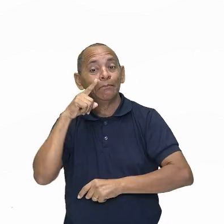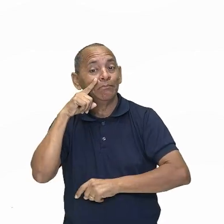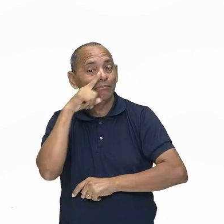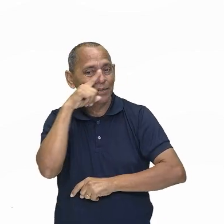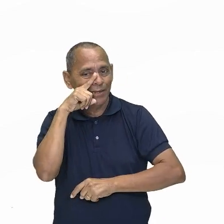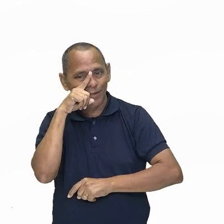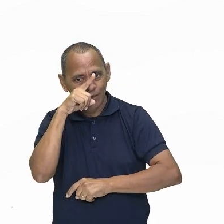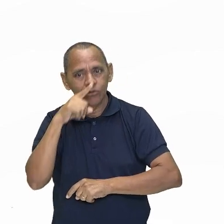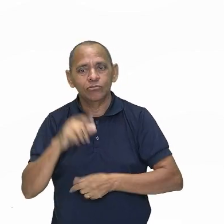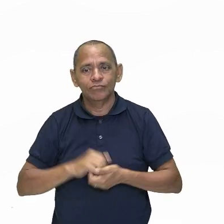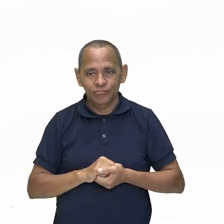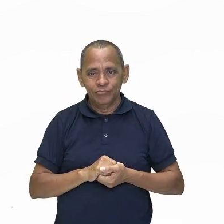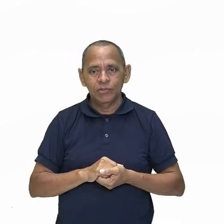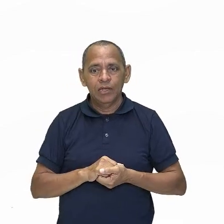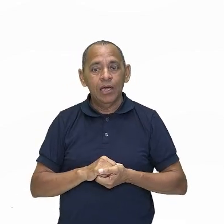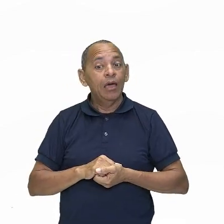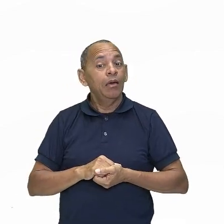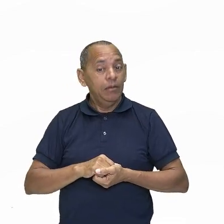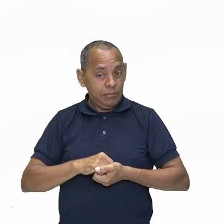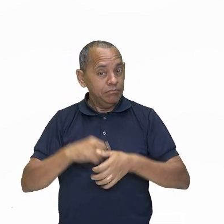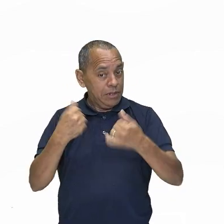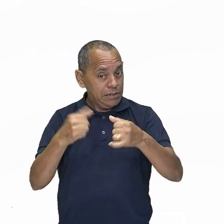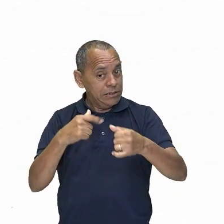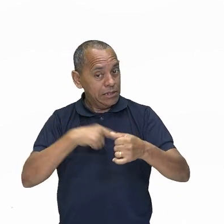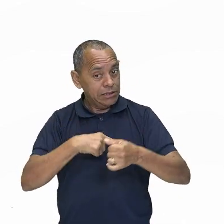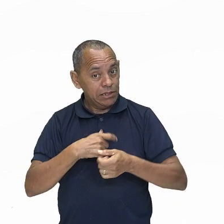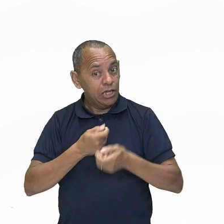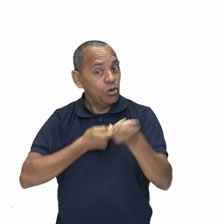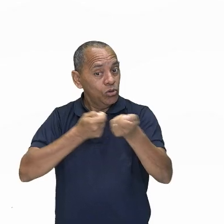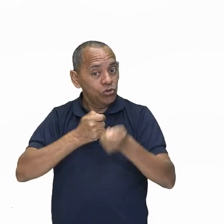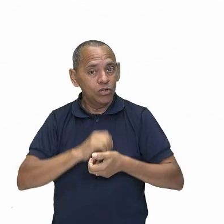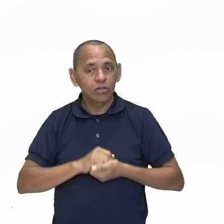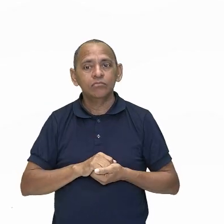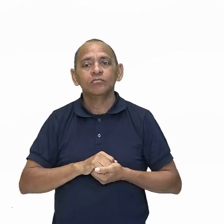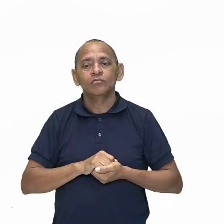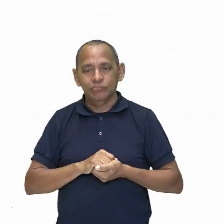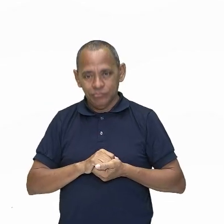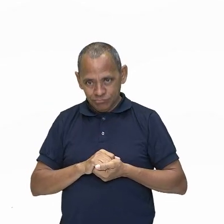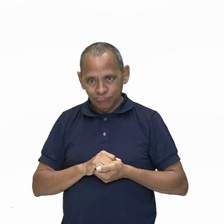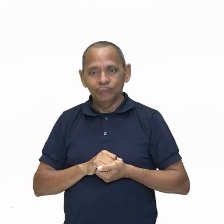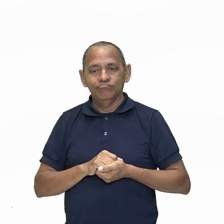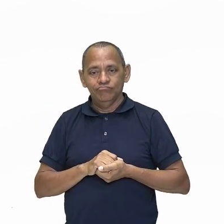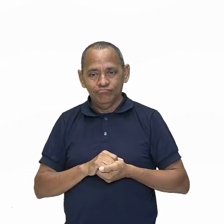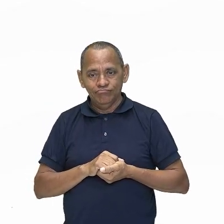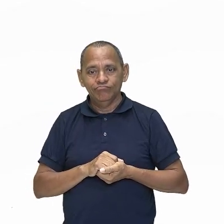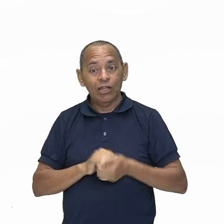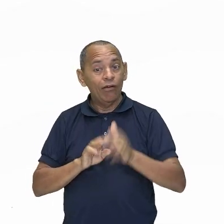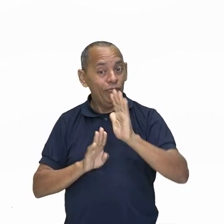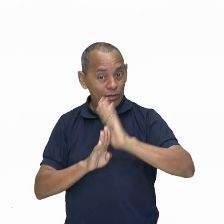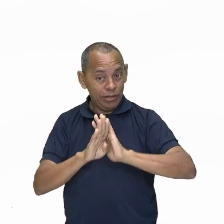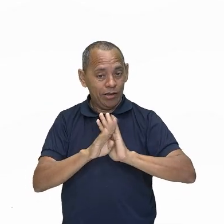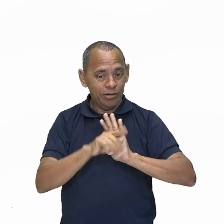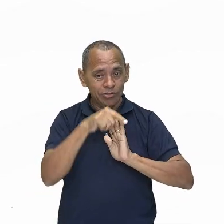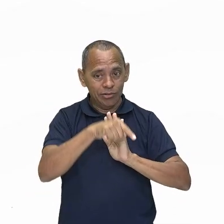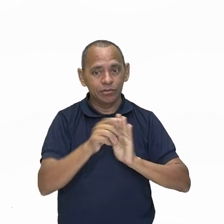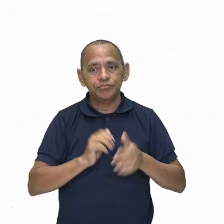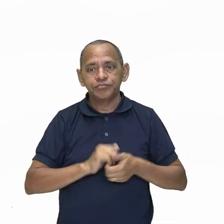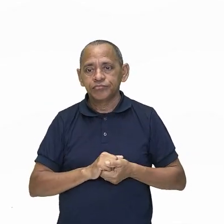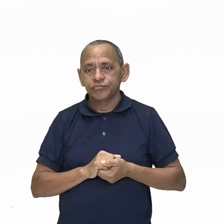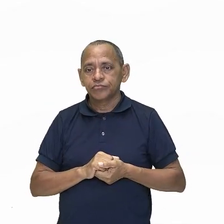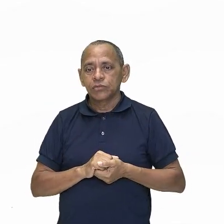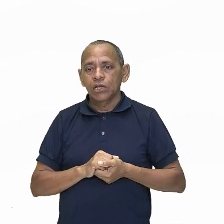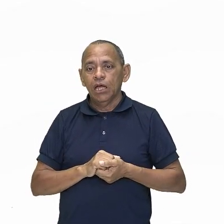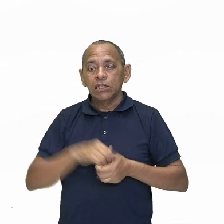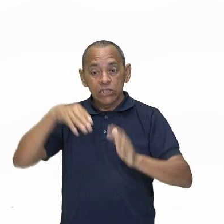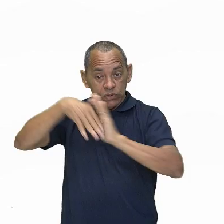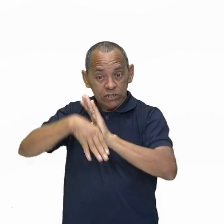né? Daqui a pouco a gente vai falar das desvantagens, e uma delas é essa, né? O risco de acidente. Mas eu posso construir